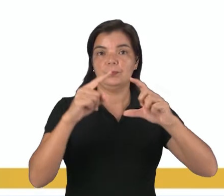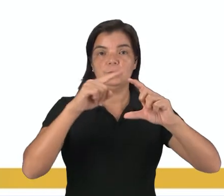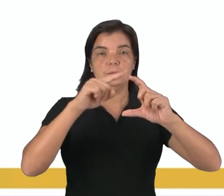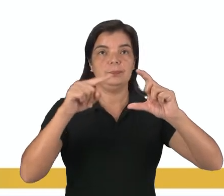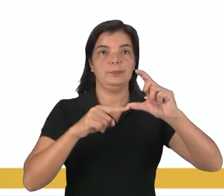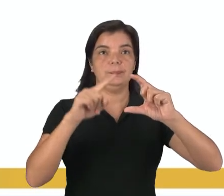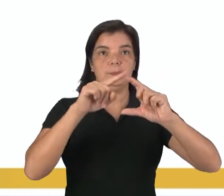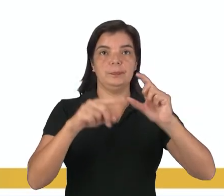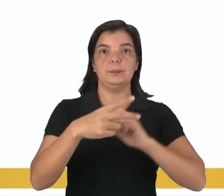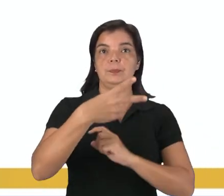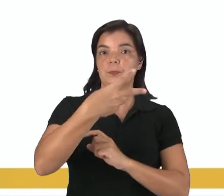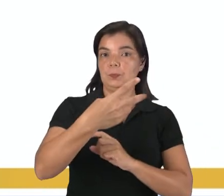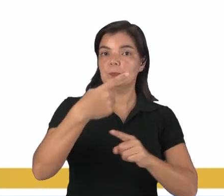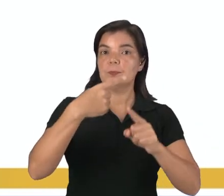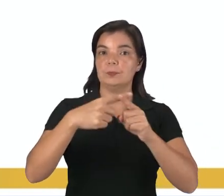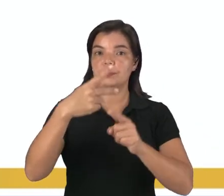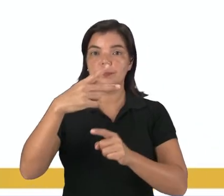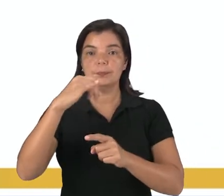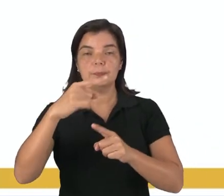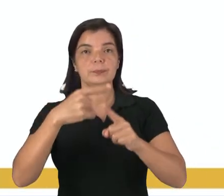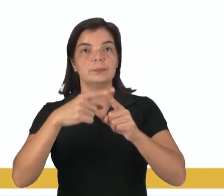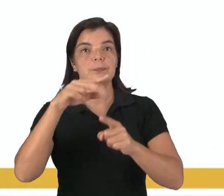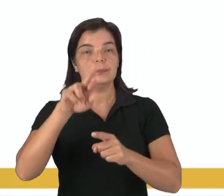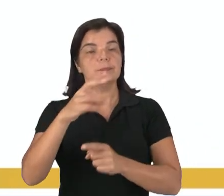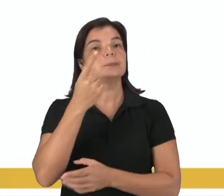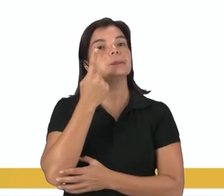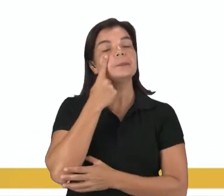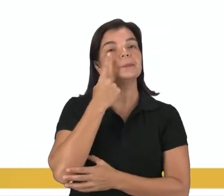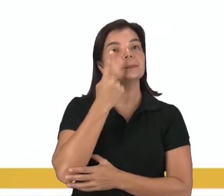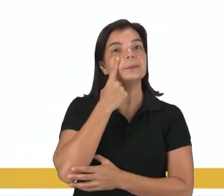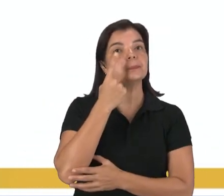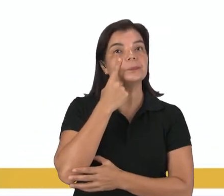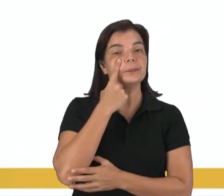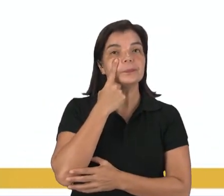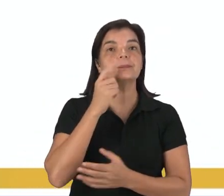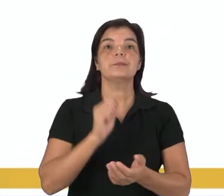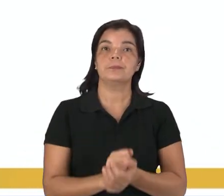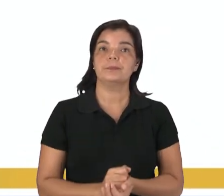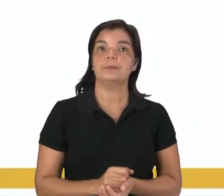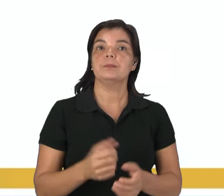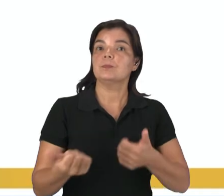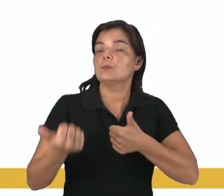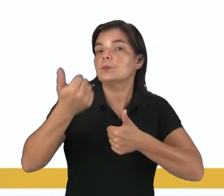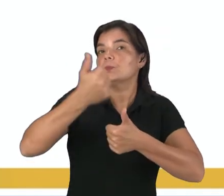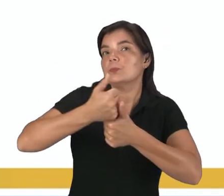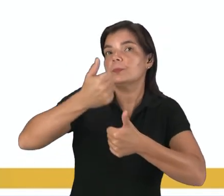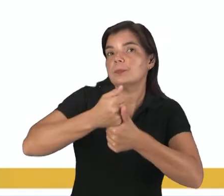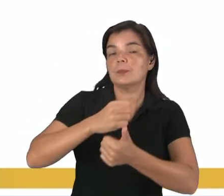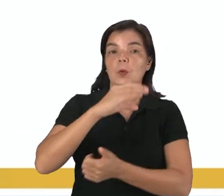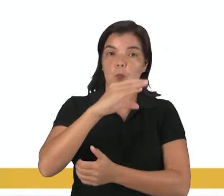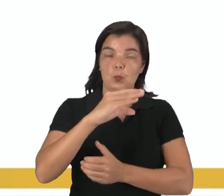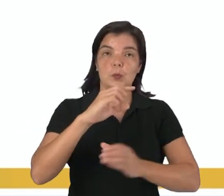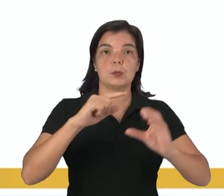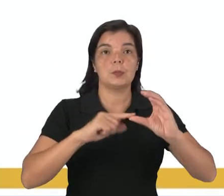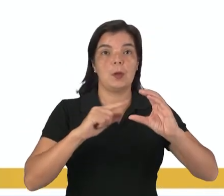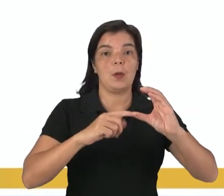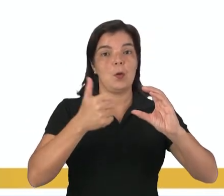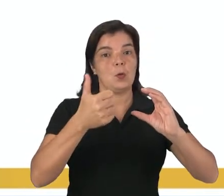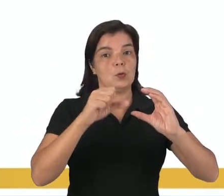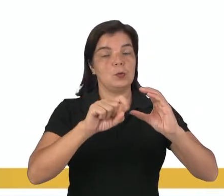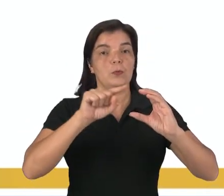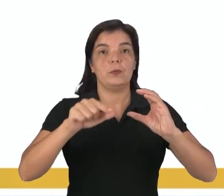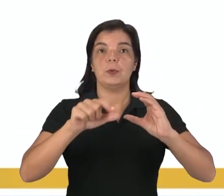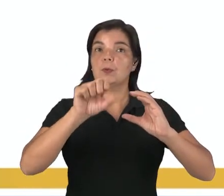pela relação 2 x Pi vezes o raio Observe que aí nessa relação nós vamos substituir os E por